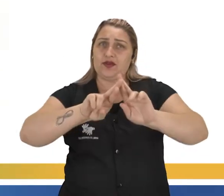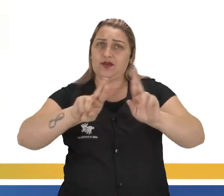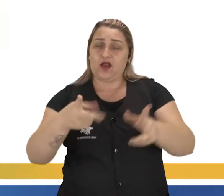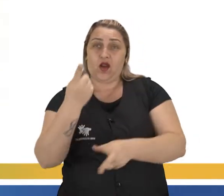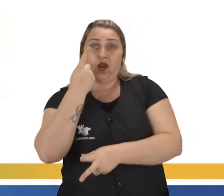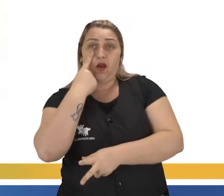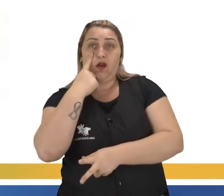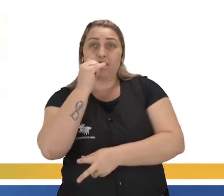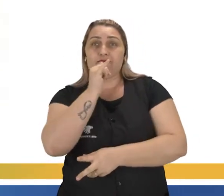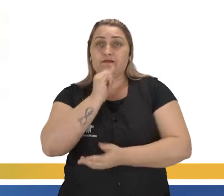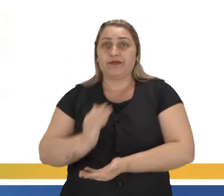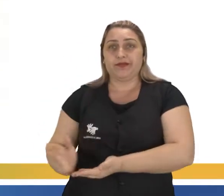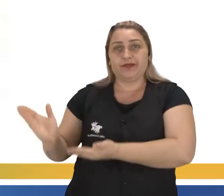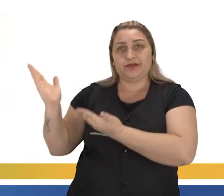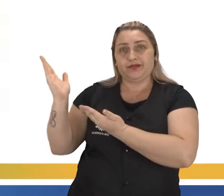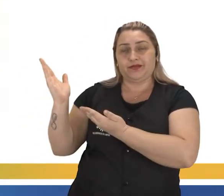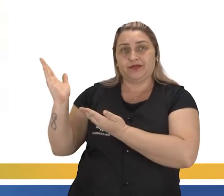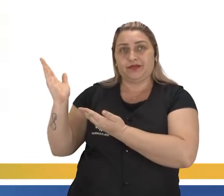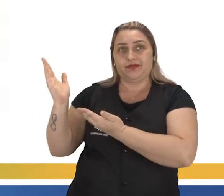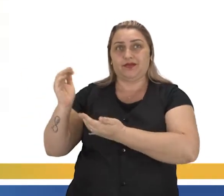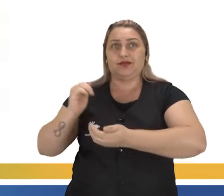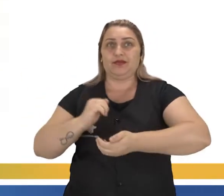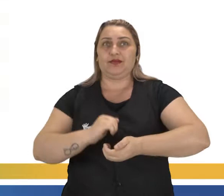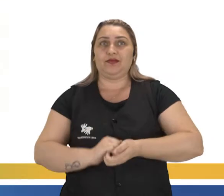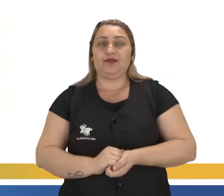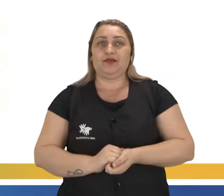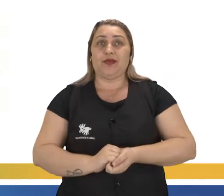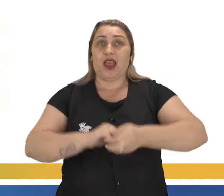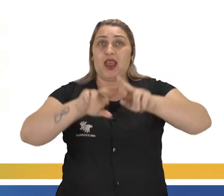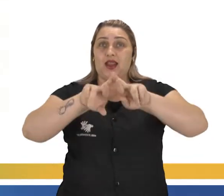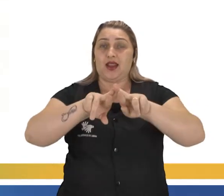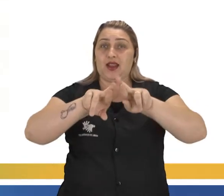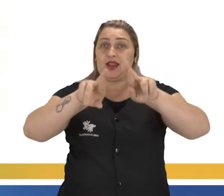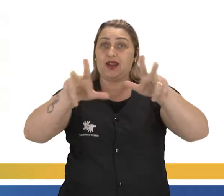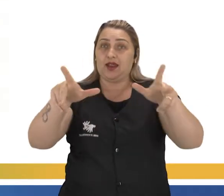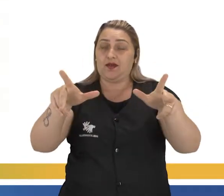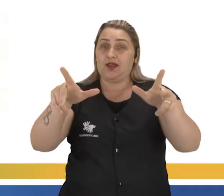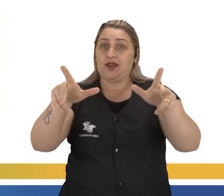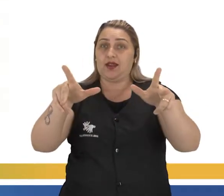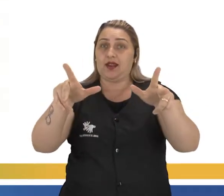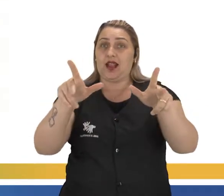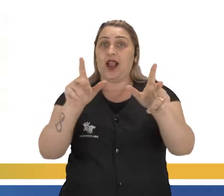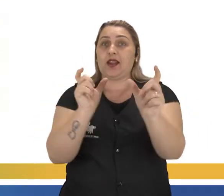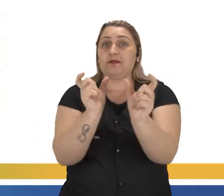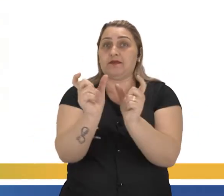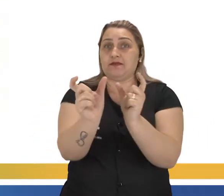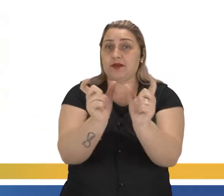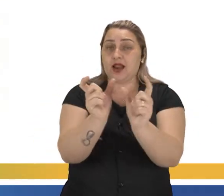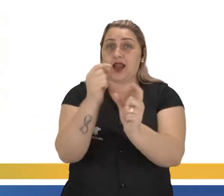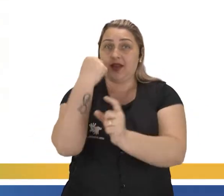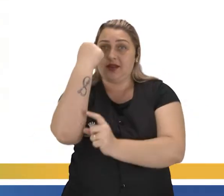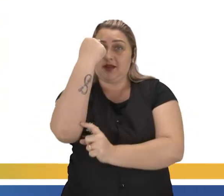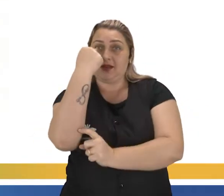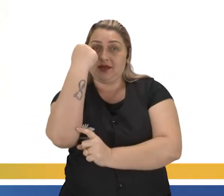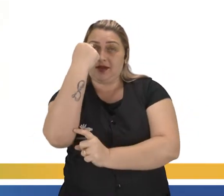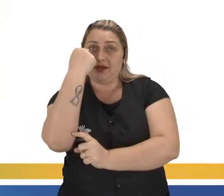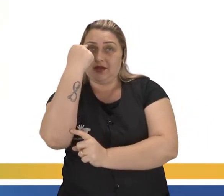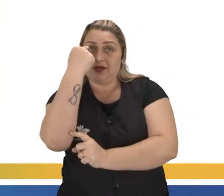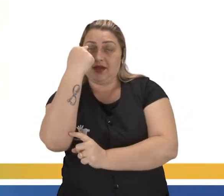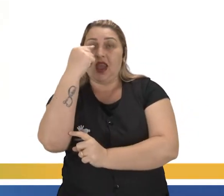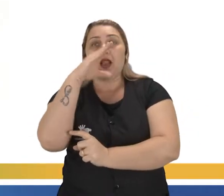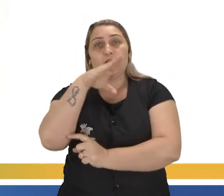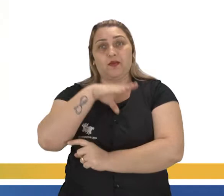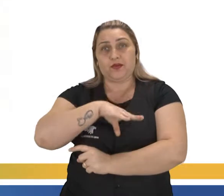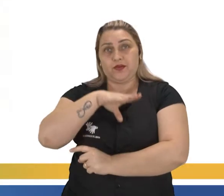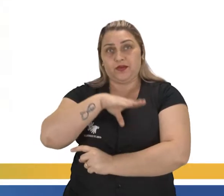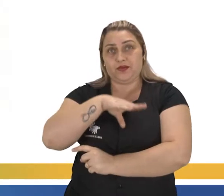Olha aqui no exemplo. Se trata de las diferencias entre las palabras de español y de